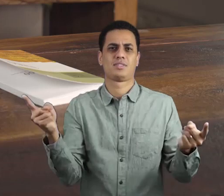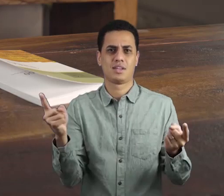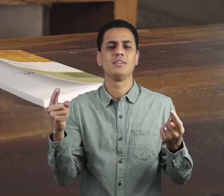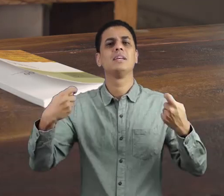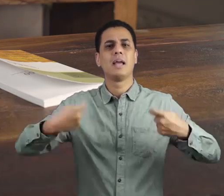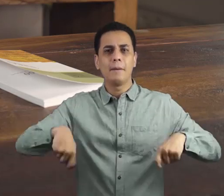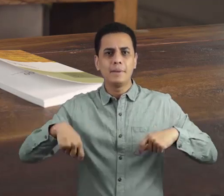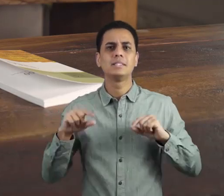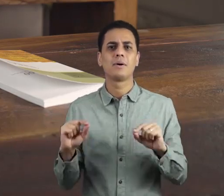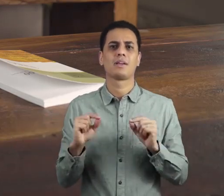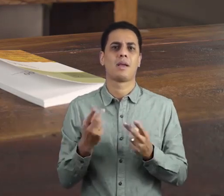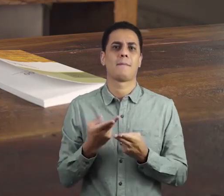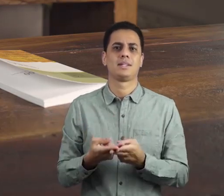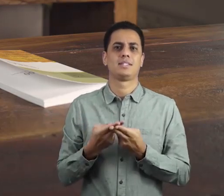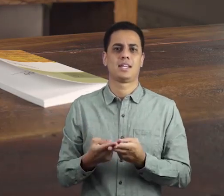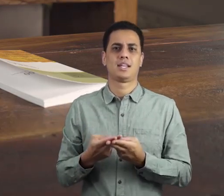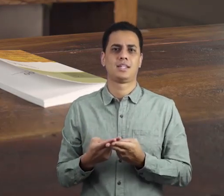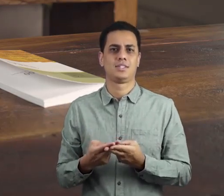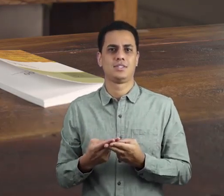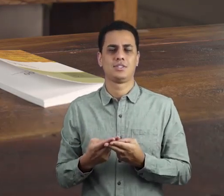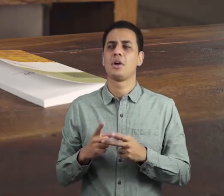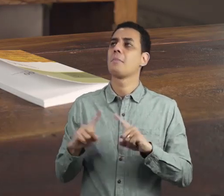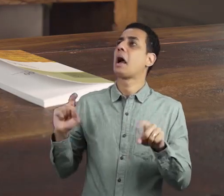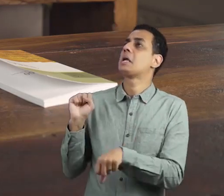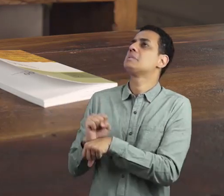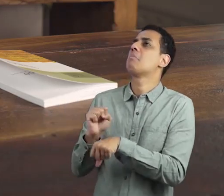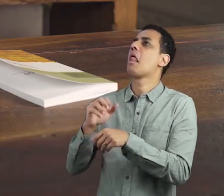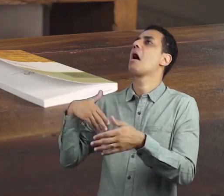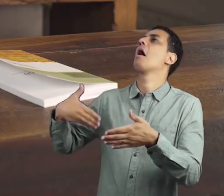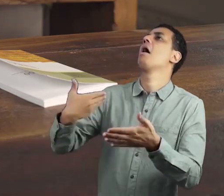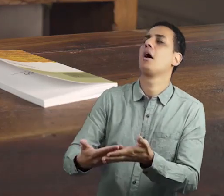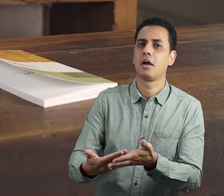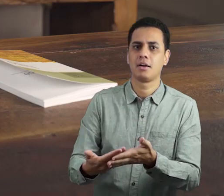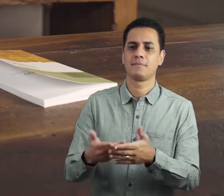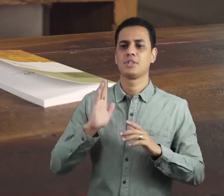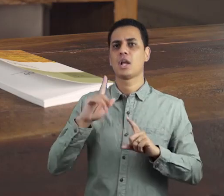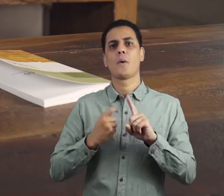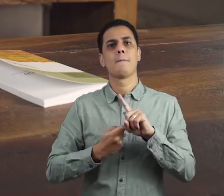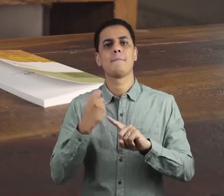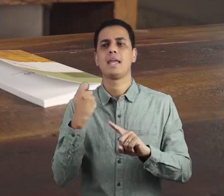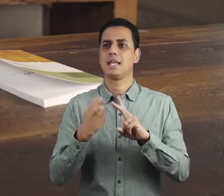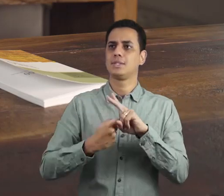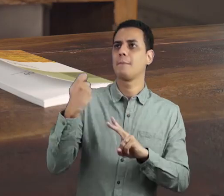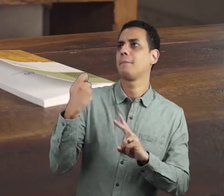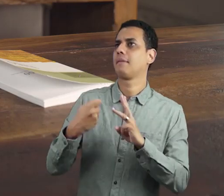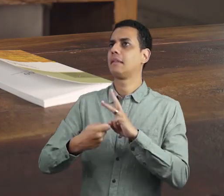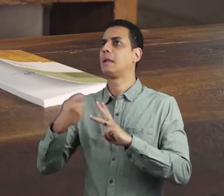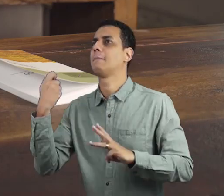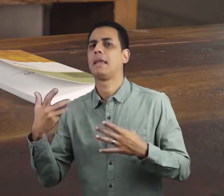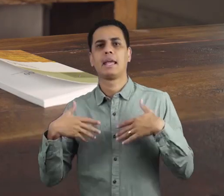Olha que interessante. Até quando? Até a vinda do Senhor que está